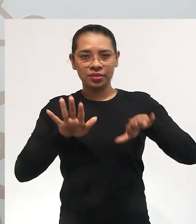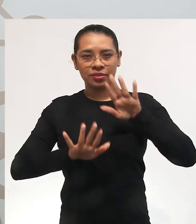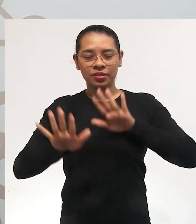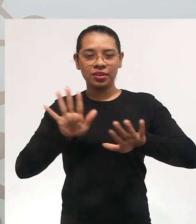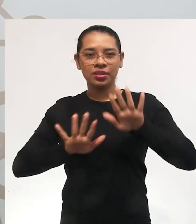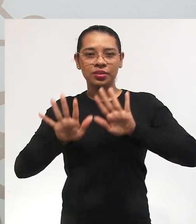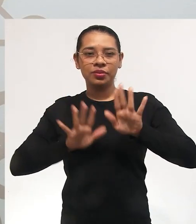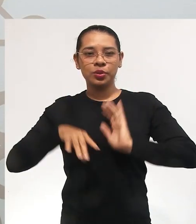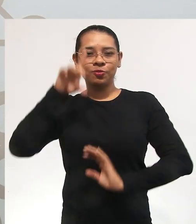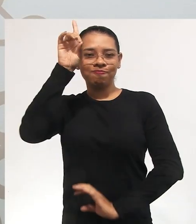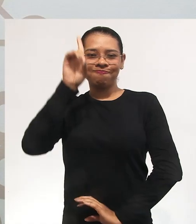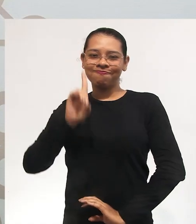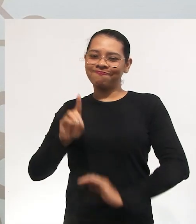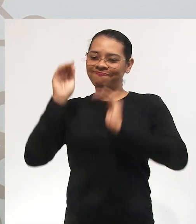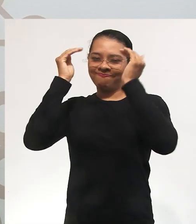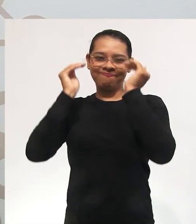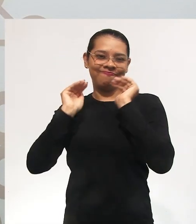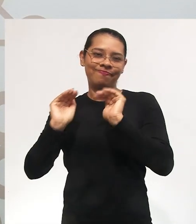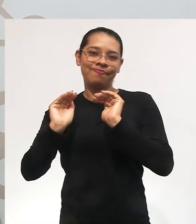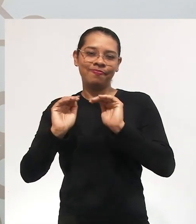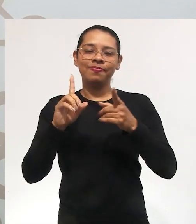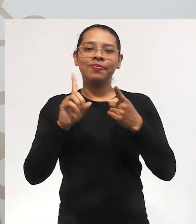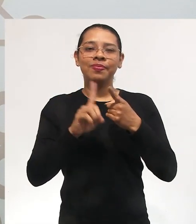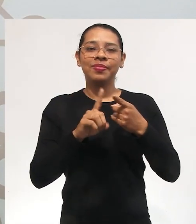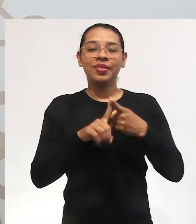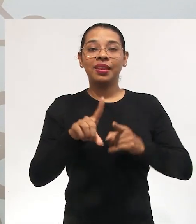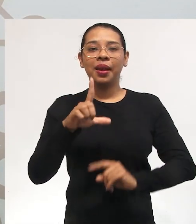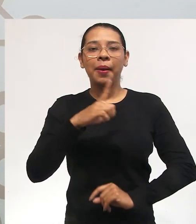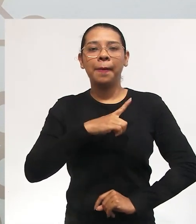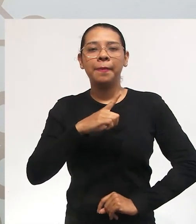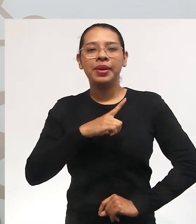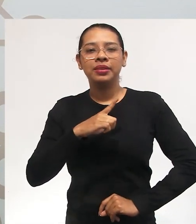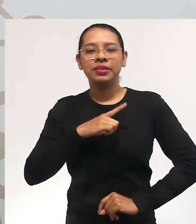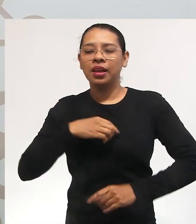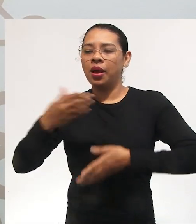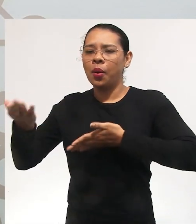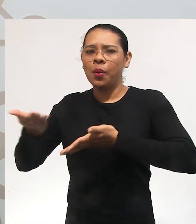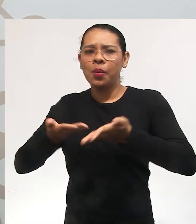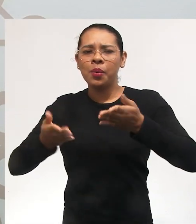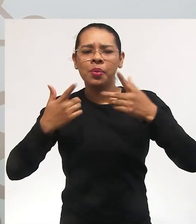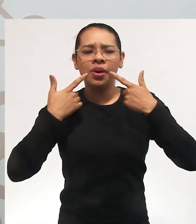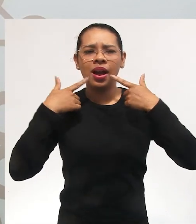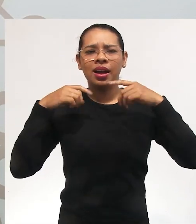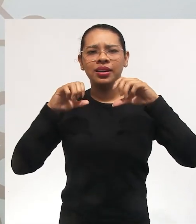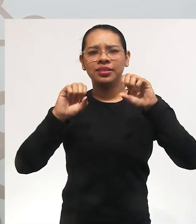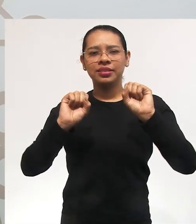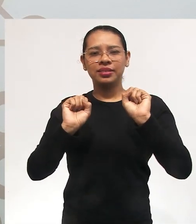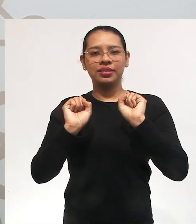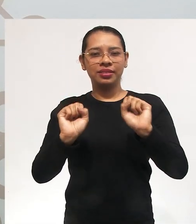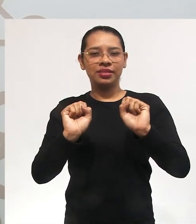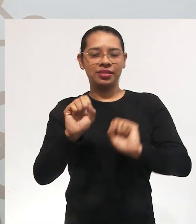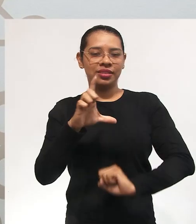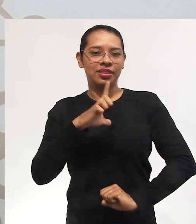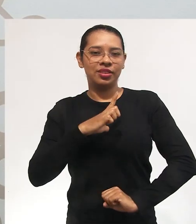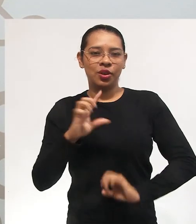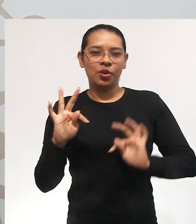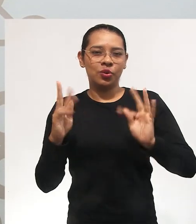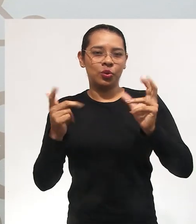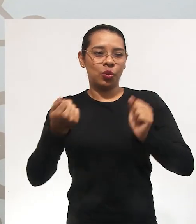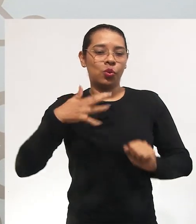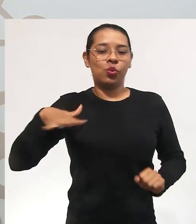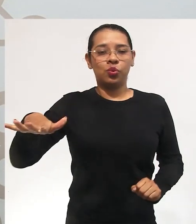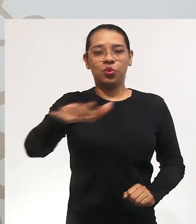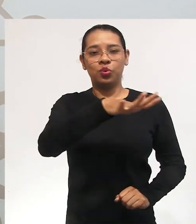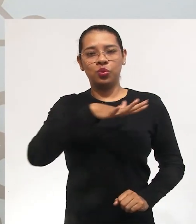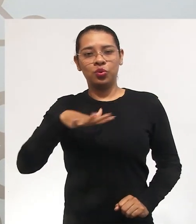de ter acesso às várias linguagens e poder não só ficar